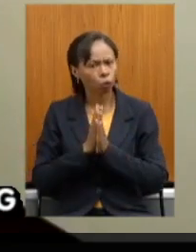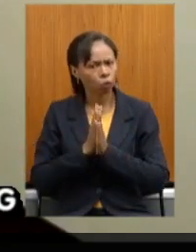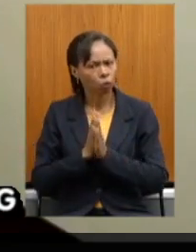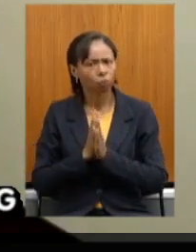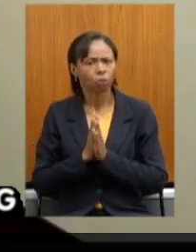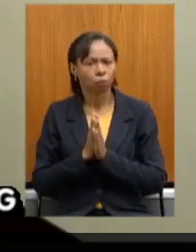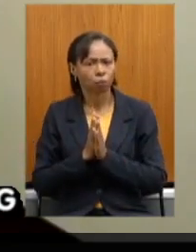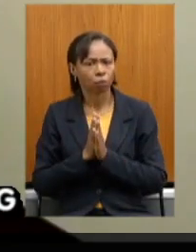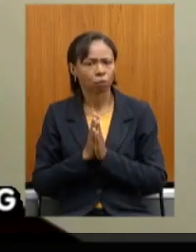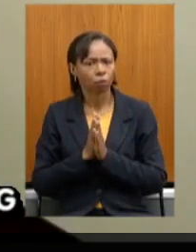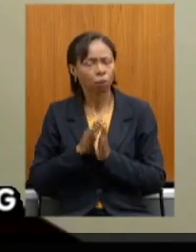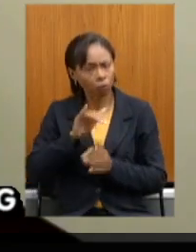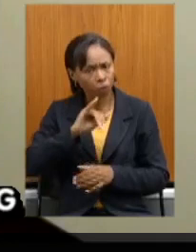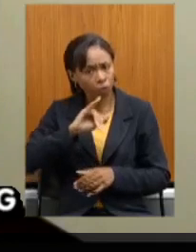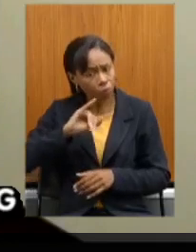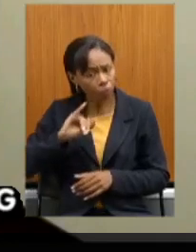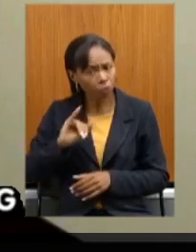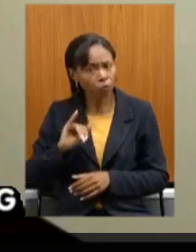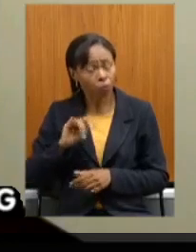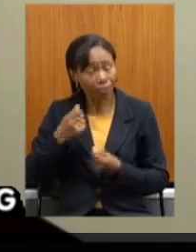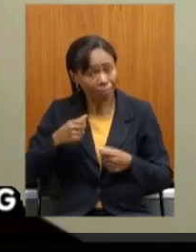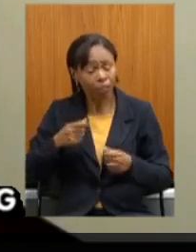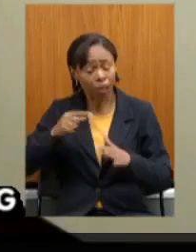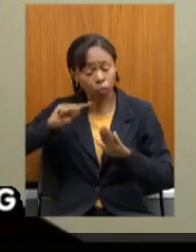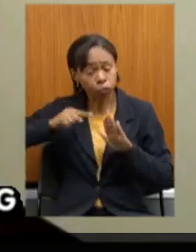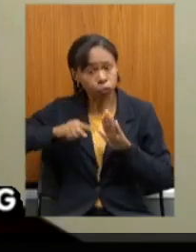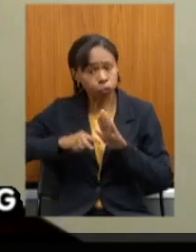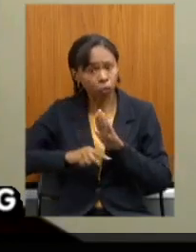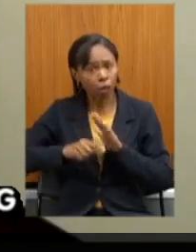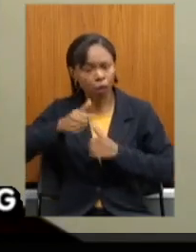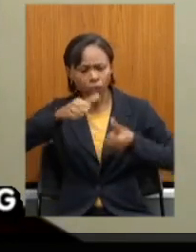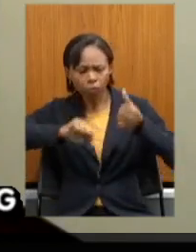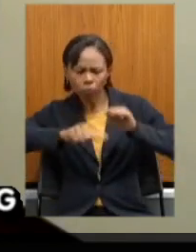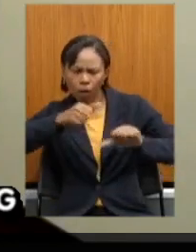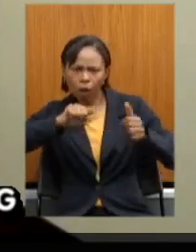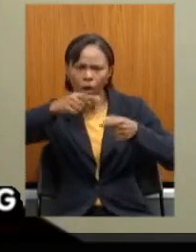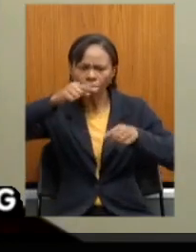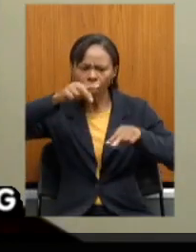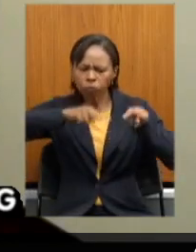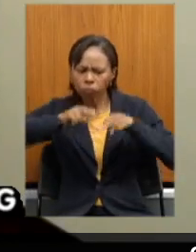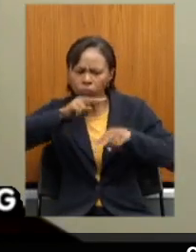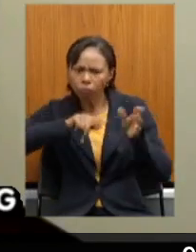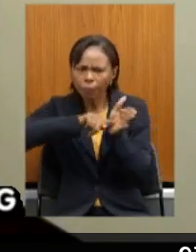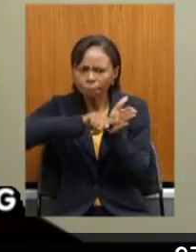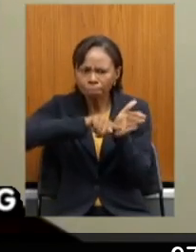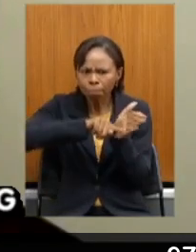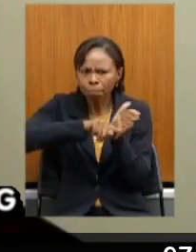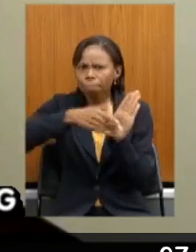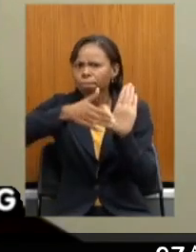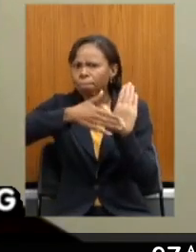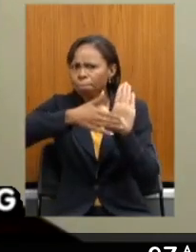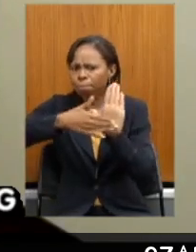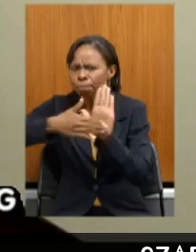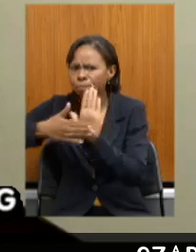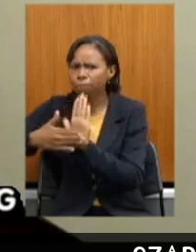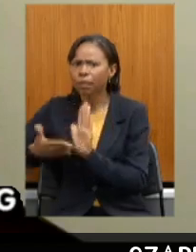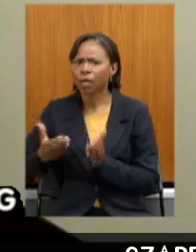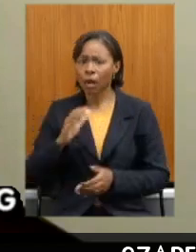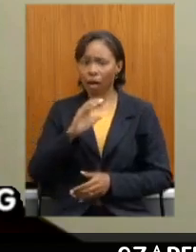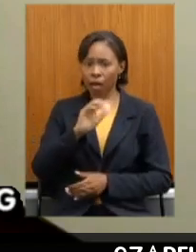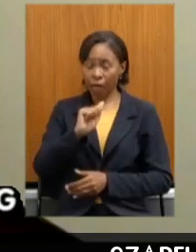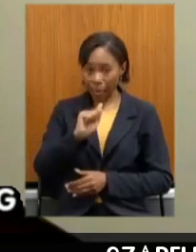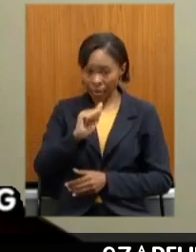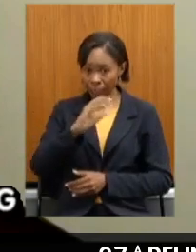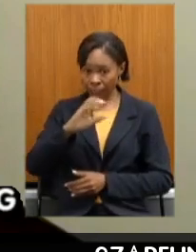Vamos aprofundar a análise das propostas. A Seminas não foge à luta.